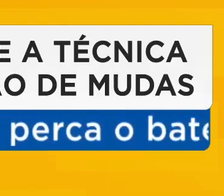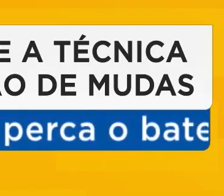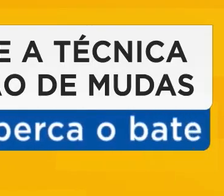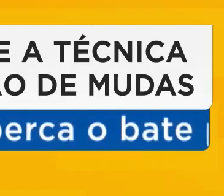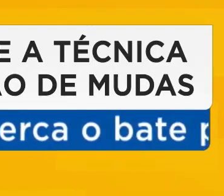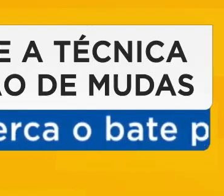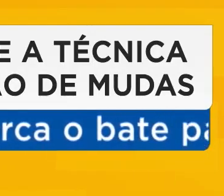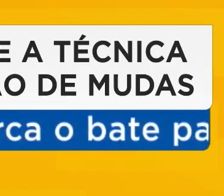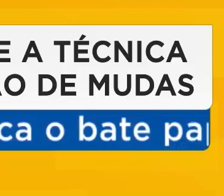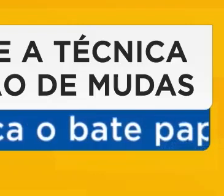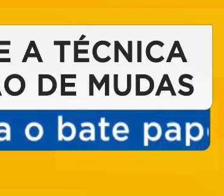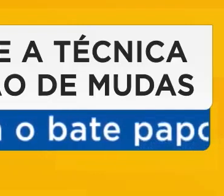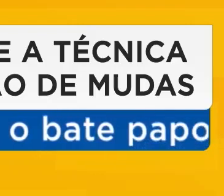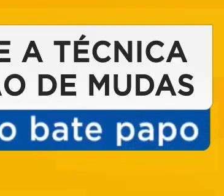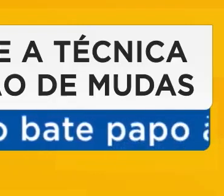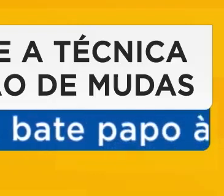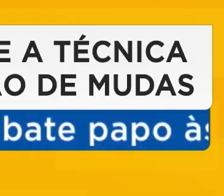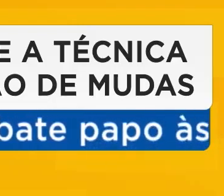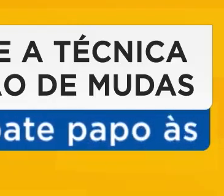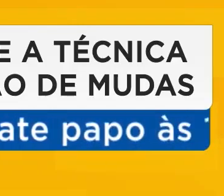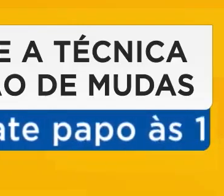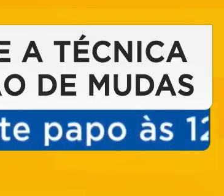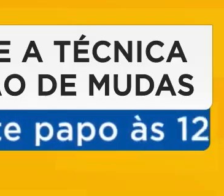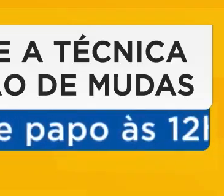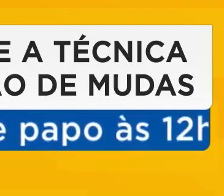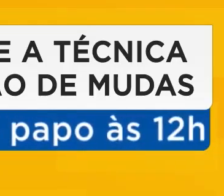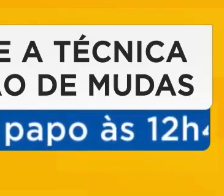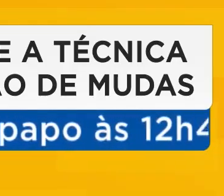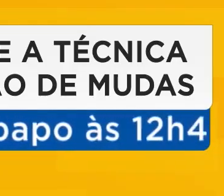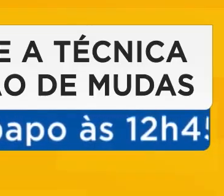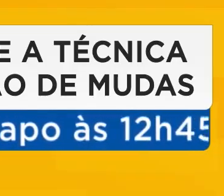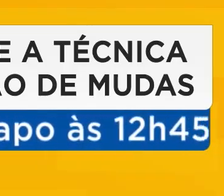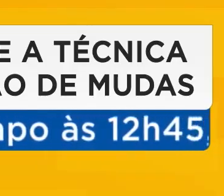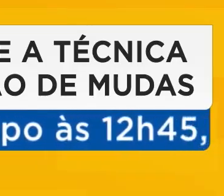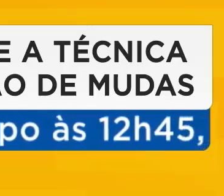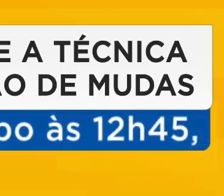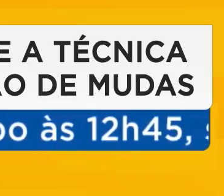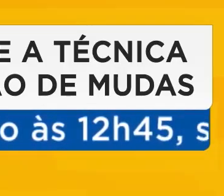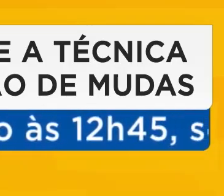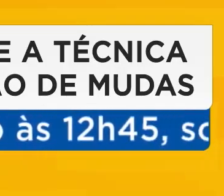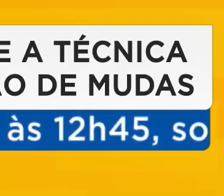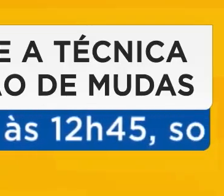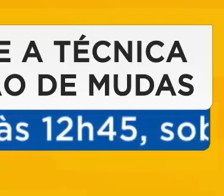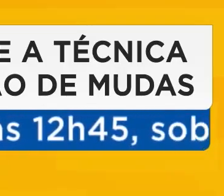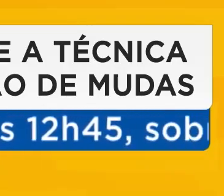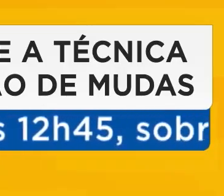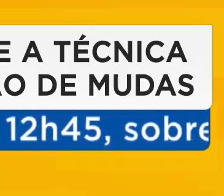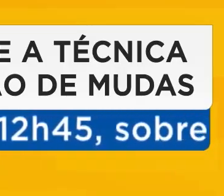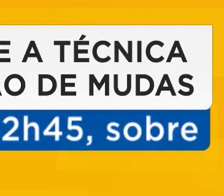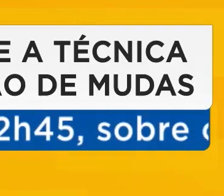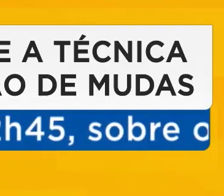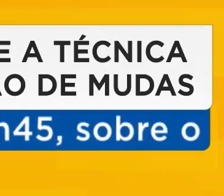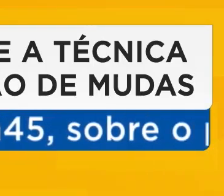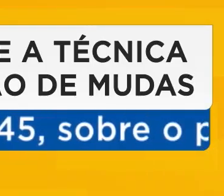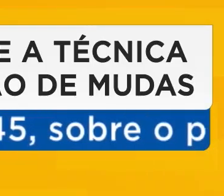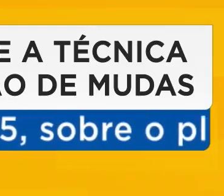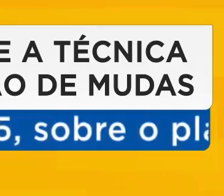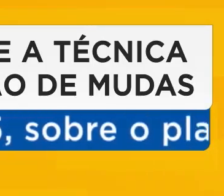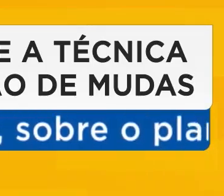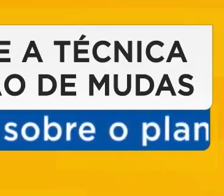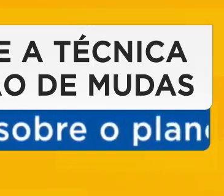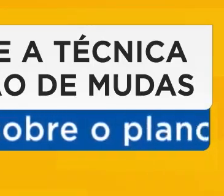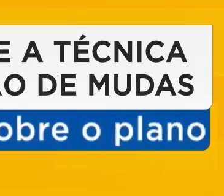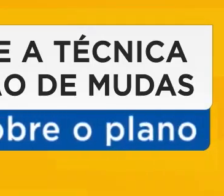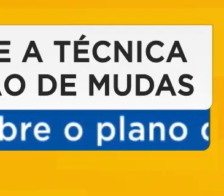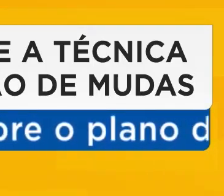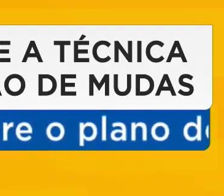certo? Mas teve um casamento perfeito entre a defesa agropecuária, a da PEC, e